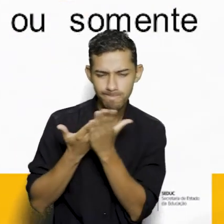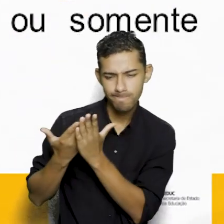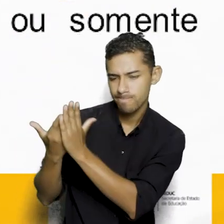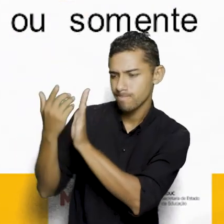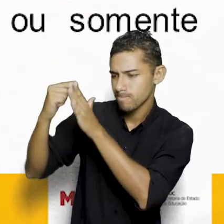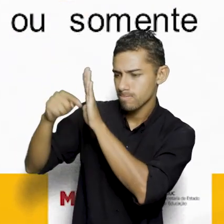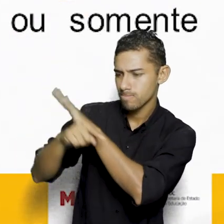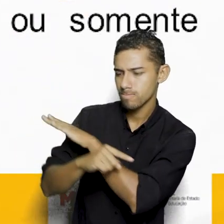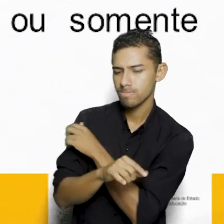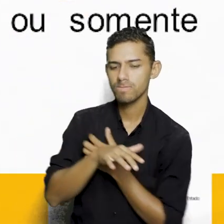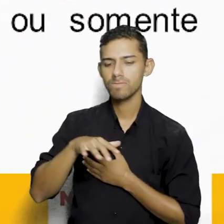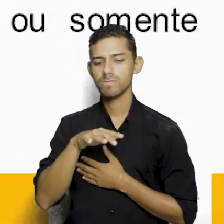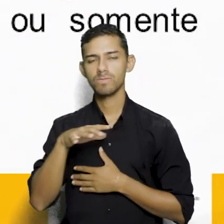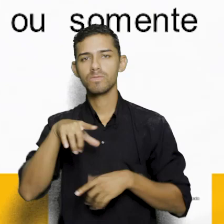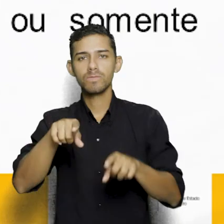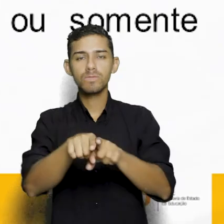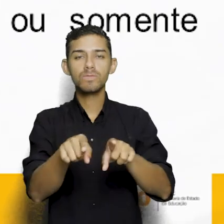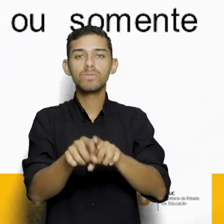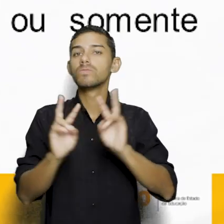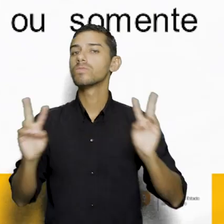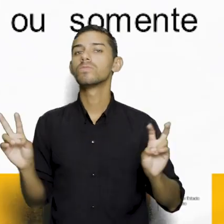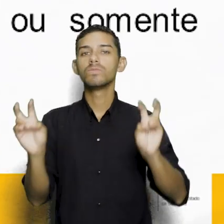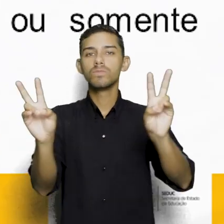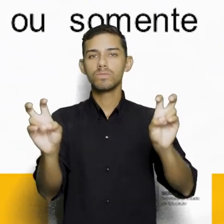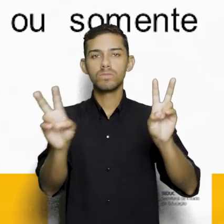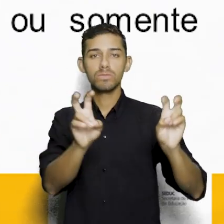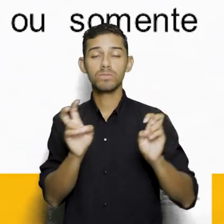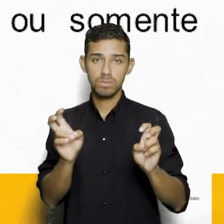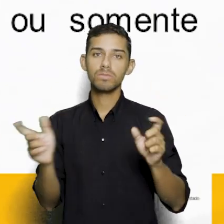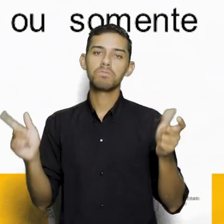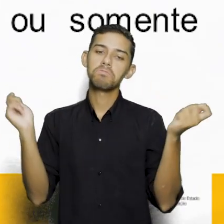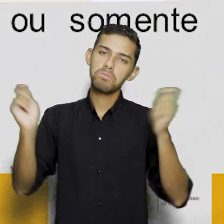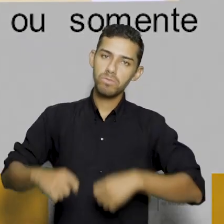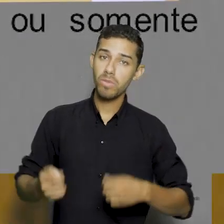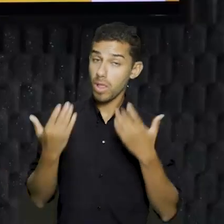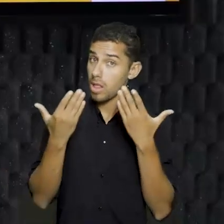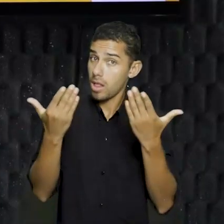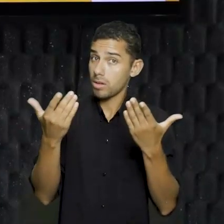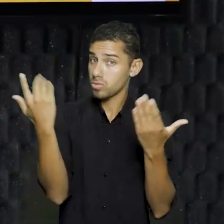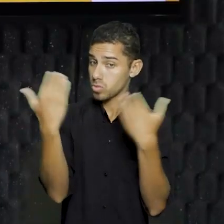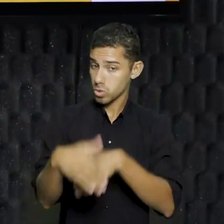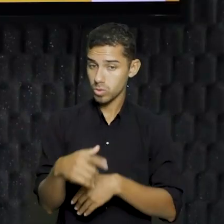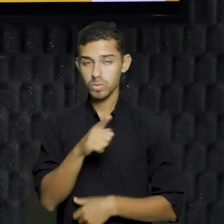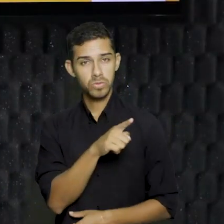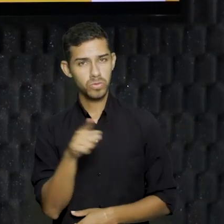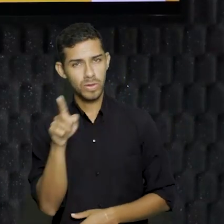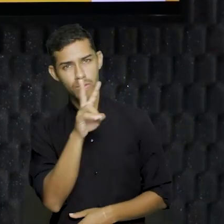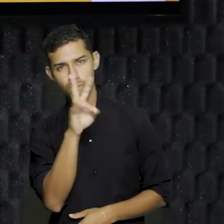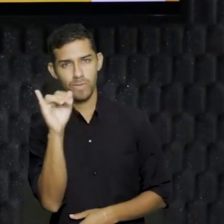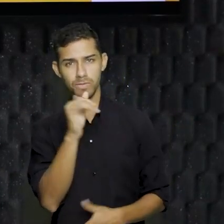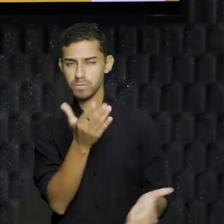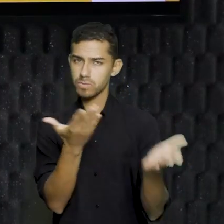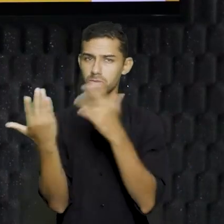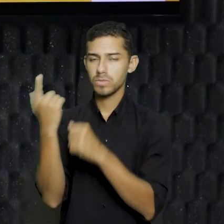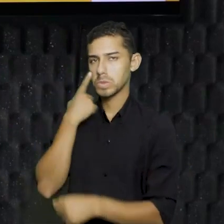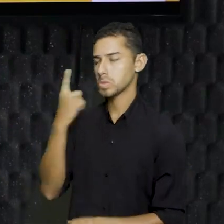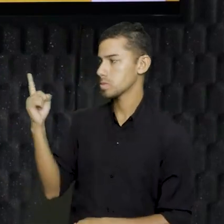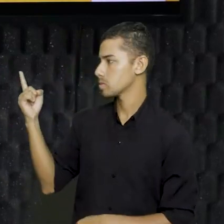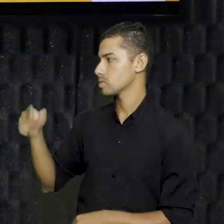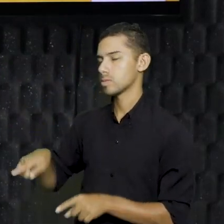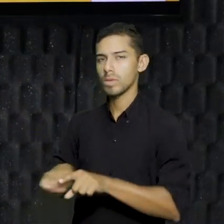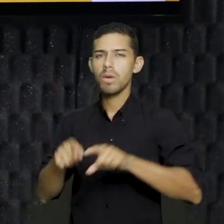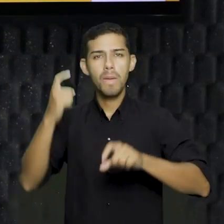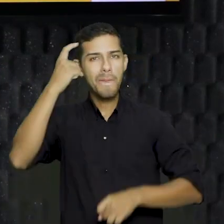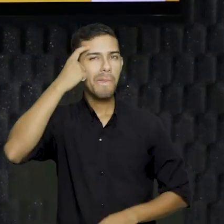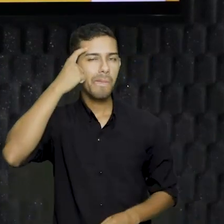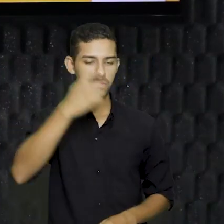fundamentais dentro deste autor, dentro dos temas que ele trata e que podem aparecer para você em prova, tá? Vem comigo aqui, vamos pensar um pouquinho